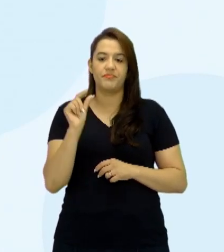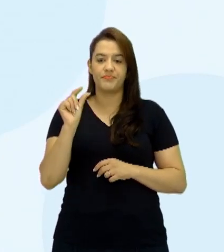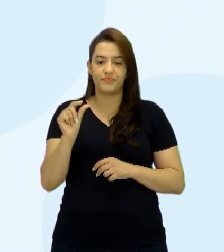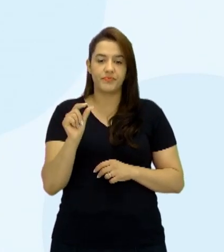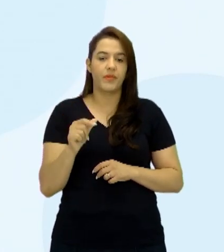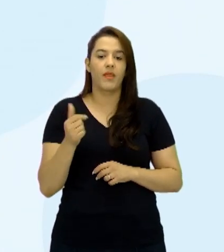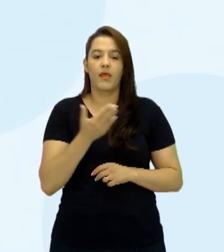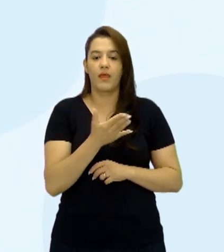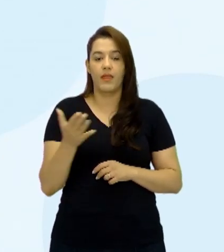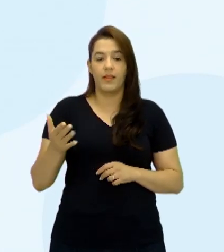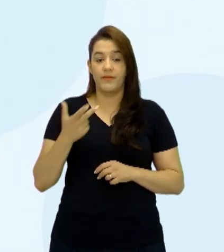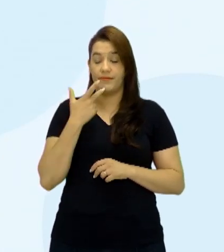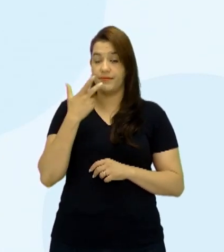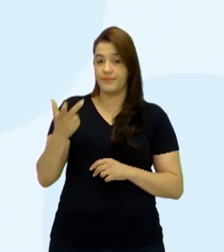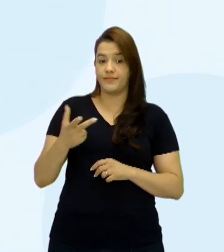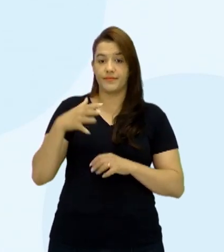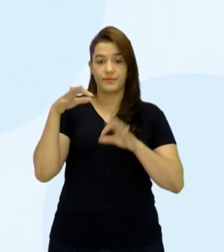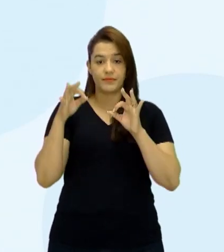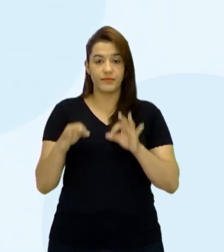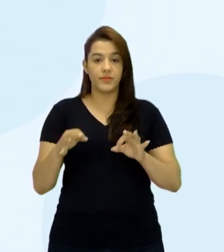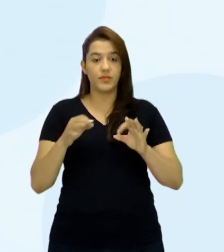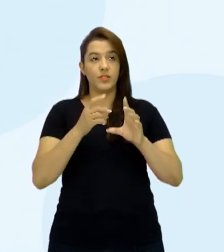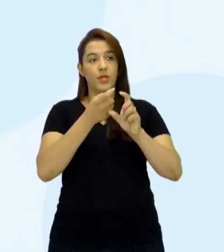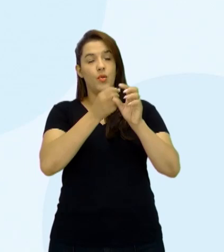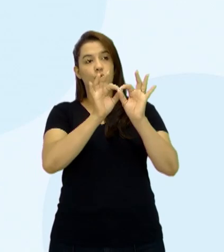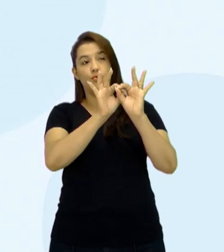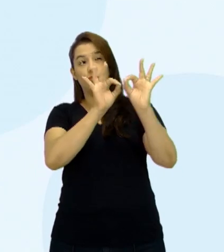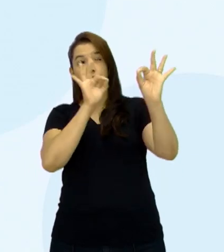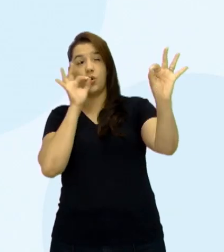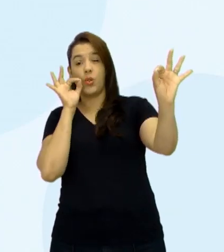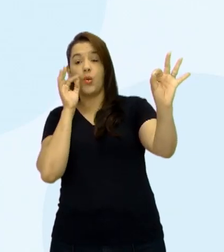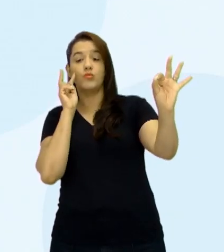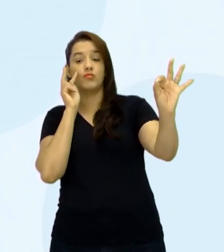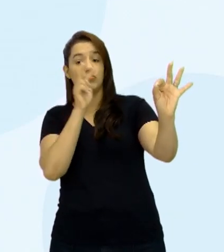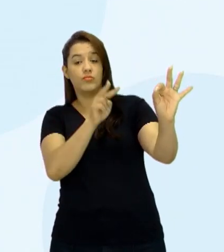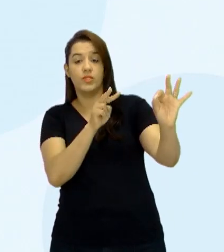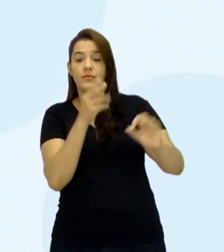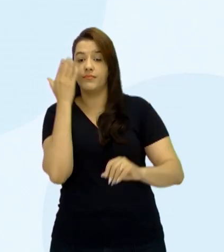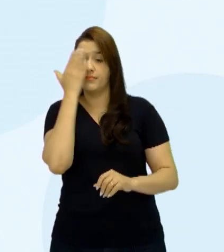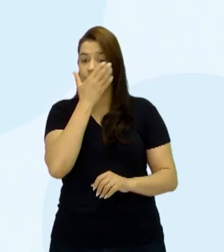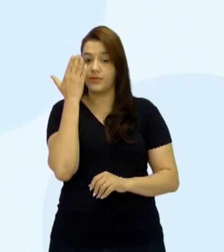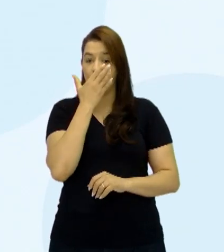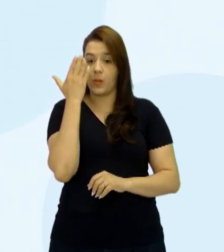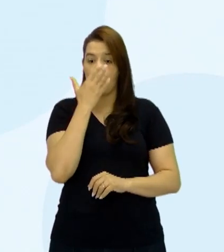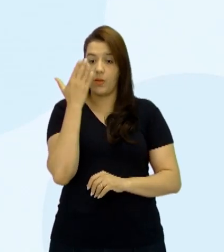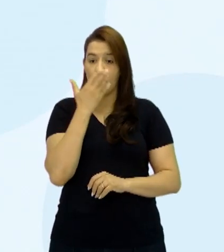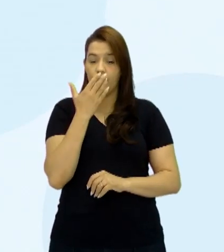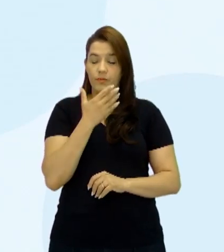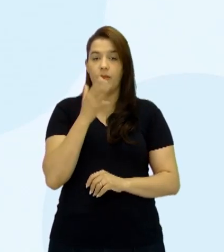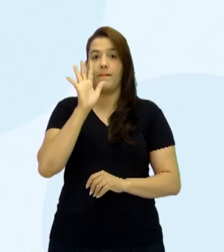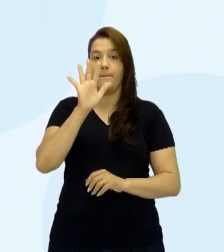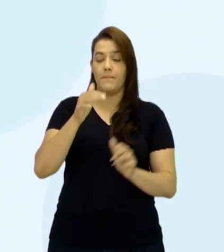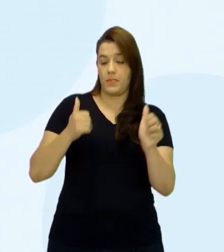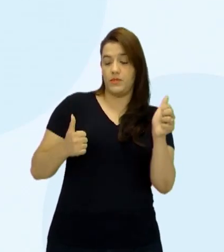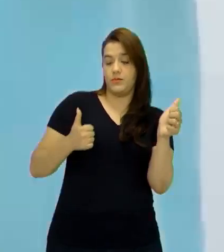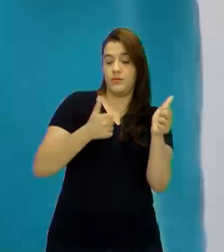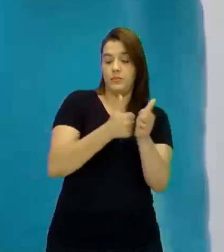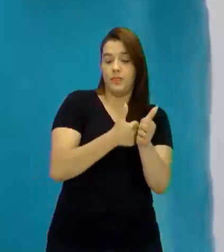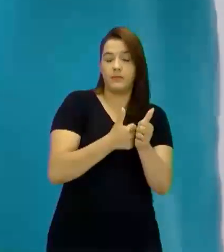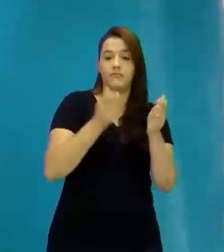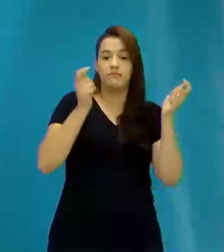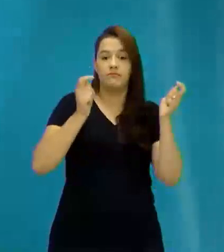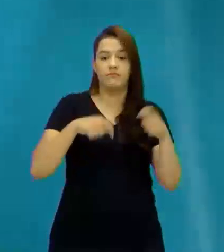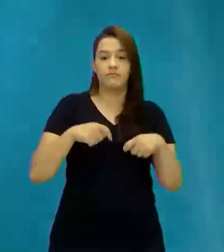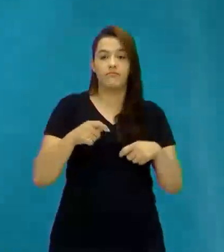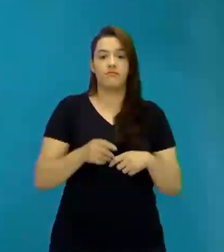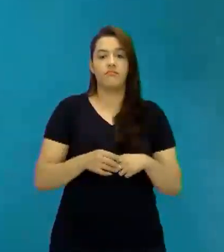é considerável se observar a Terra de longe, tal como está aparecendo aqui no planisfério. É isso que eu queria que você entendesse. Se você olhar a